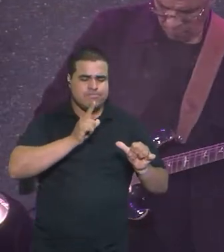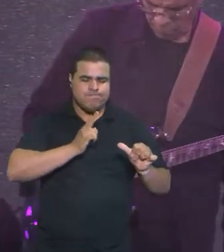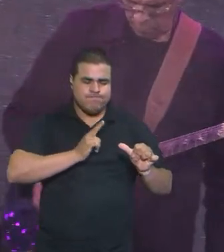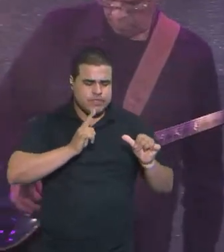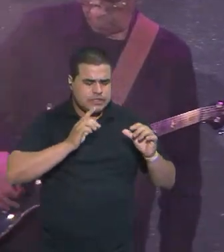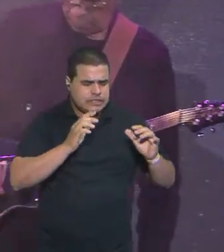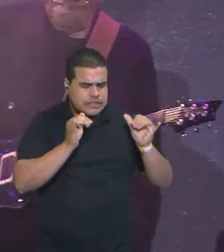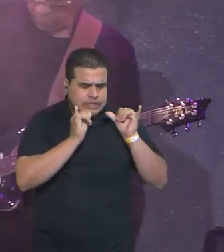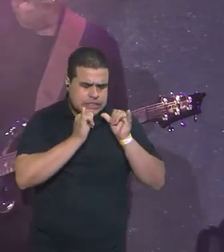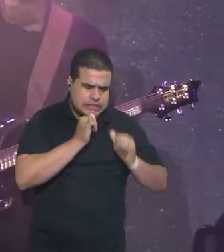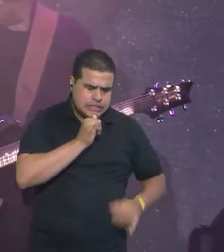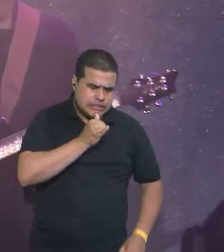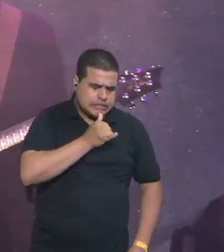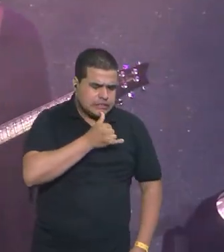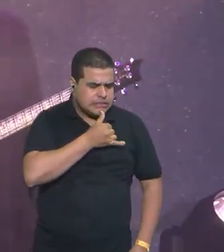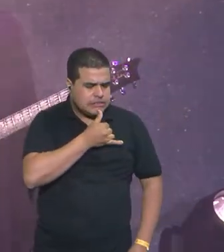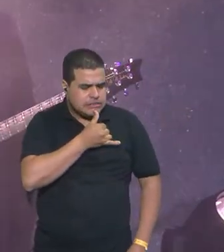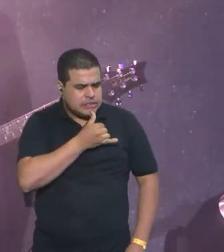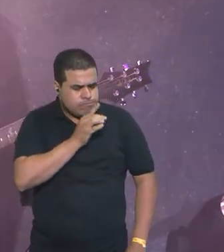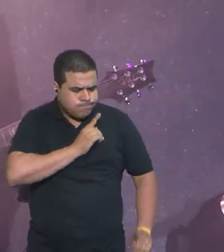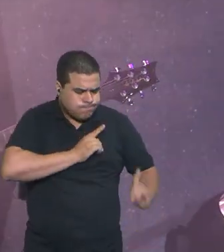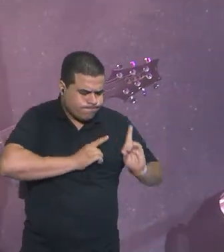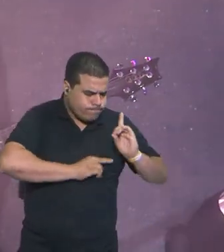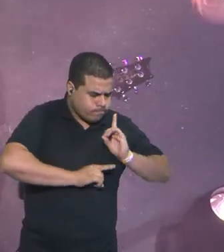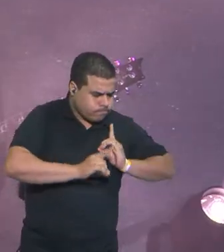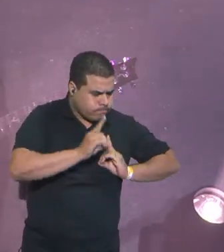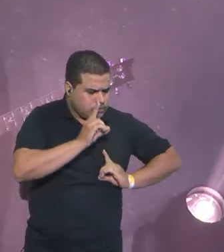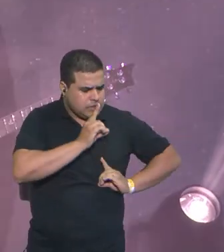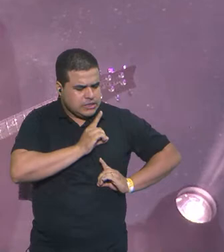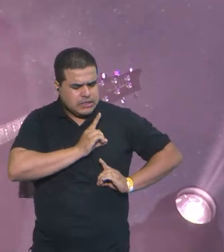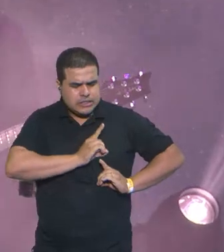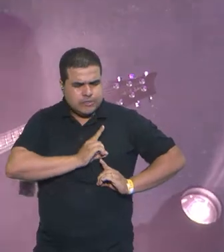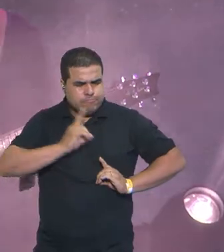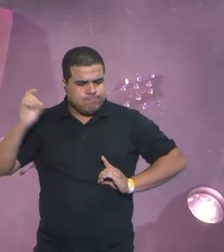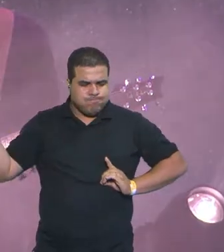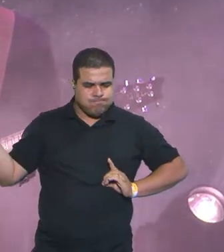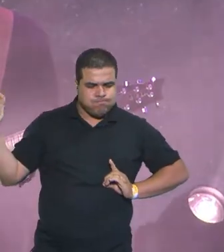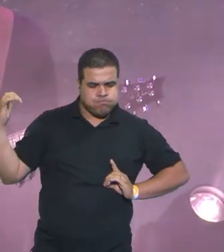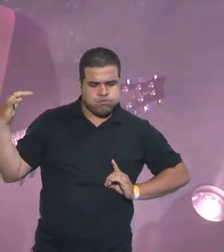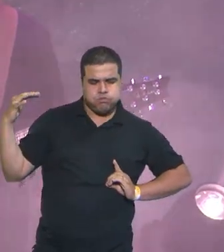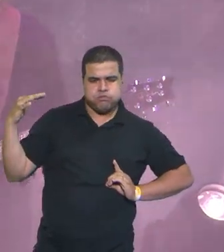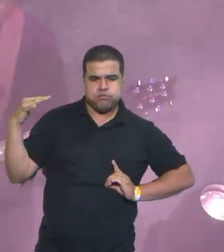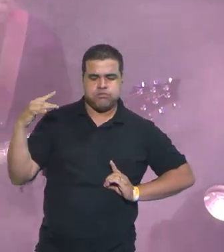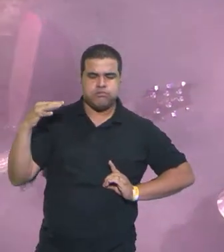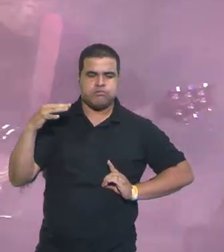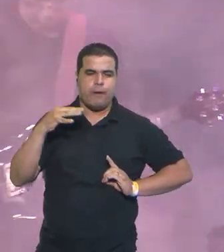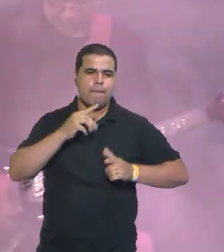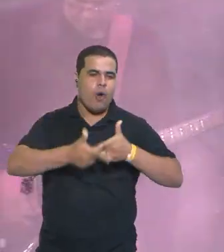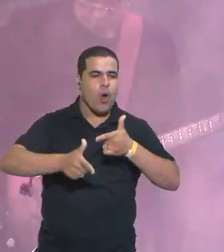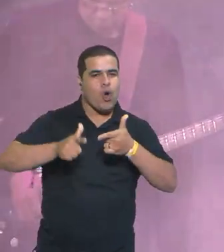faz tempo que eu não vejo estou tentando sepultar